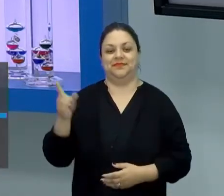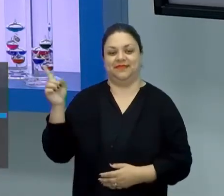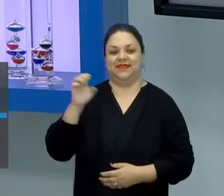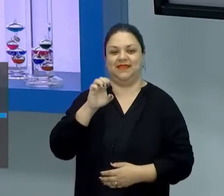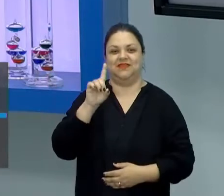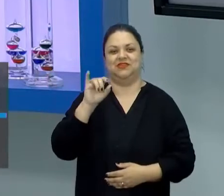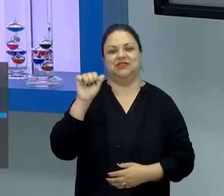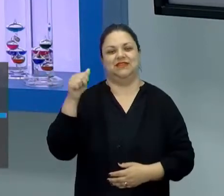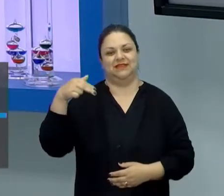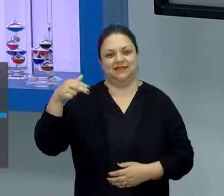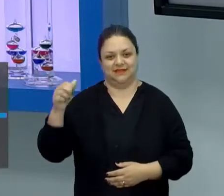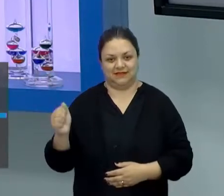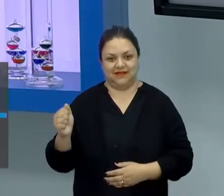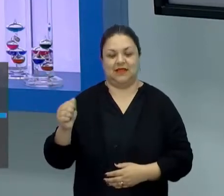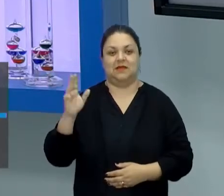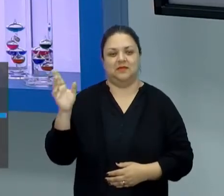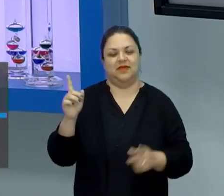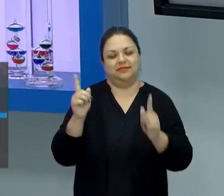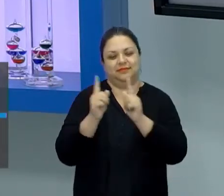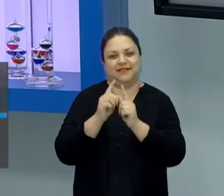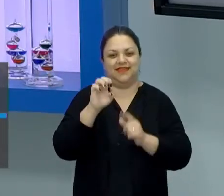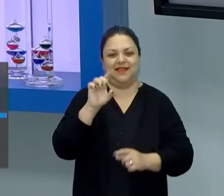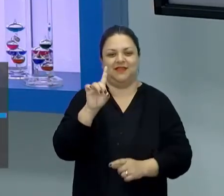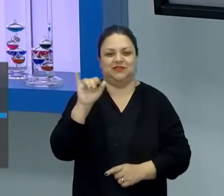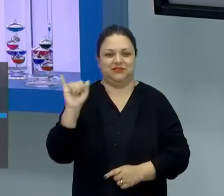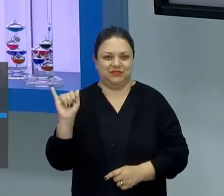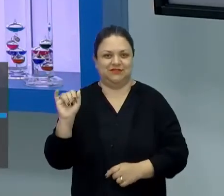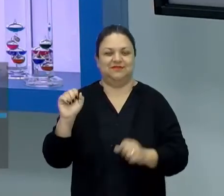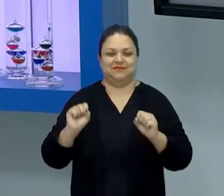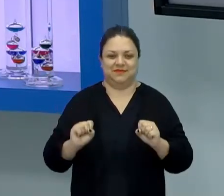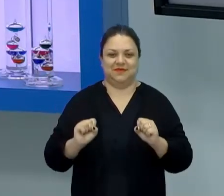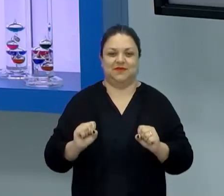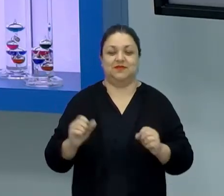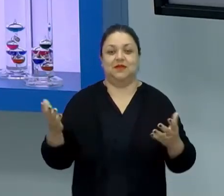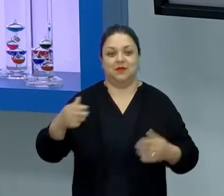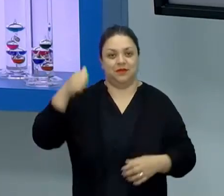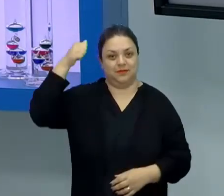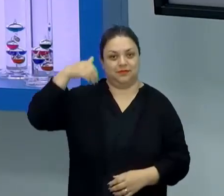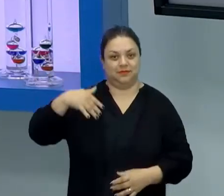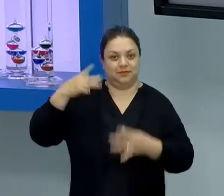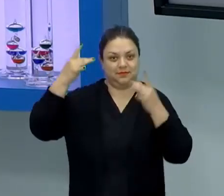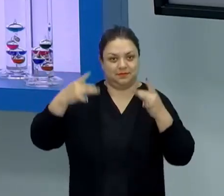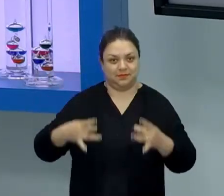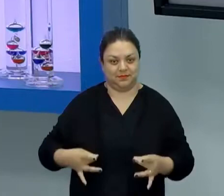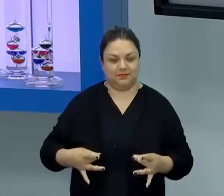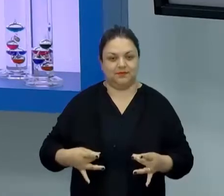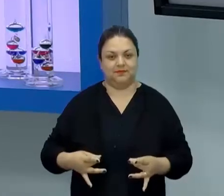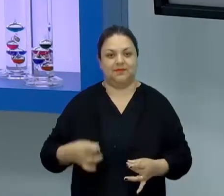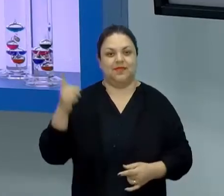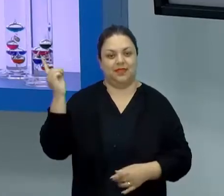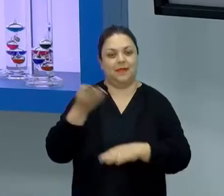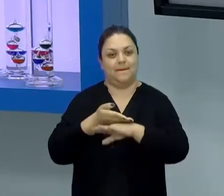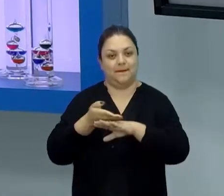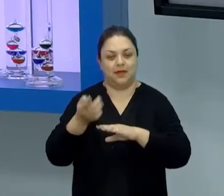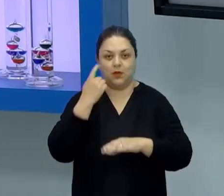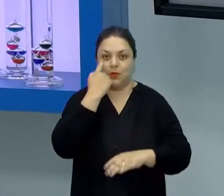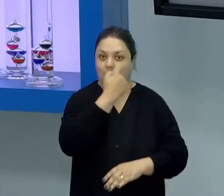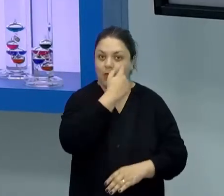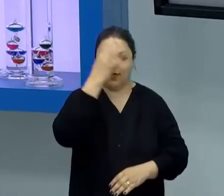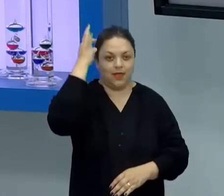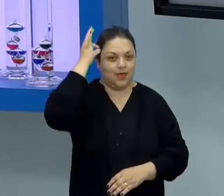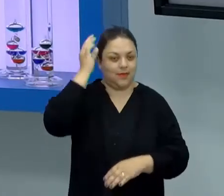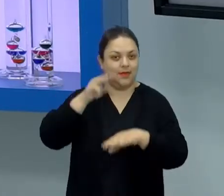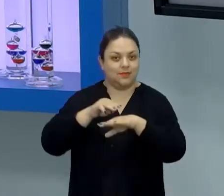vocês podem chamar aí carinhosamente de Edi. Vou começar a minha descrição. Sou branca, cabelos e olhos castanhos,